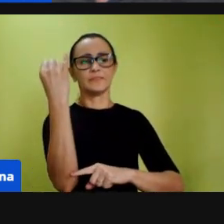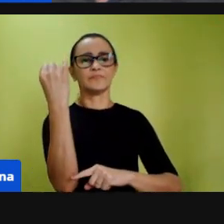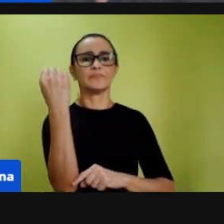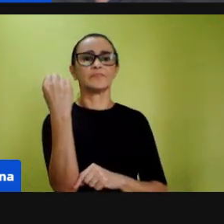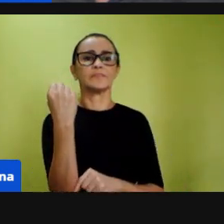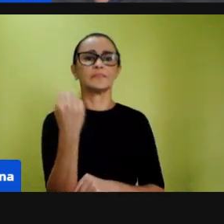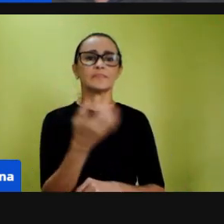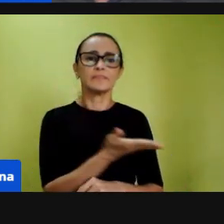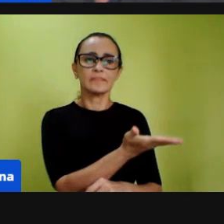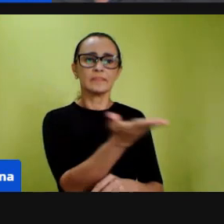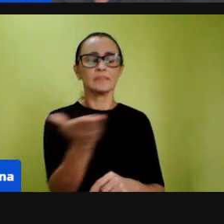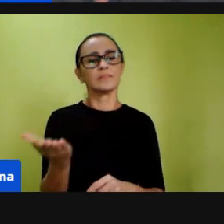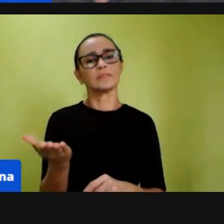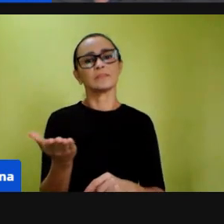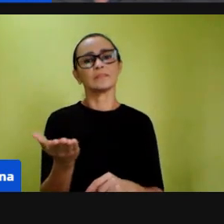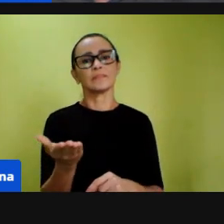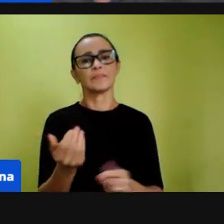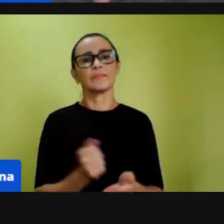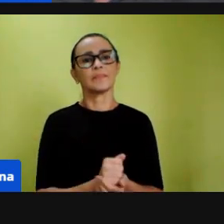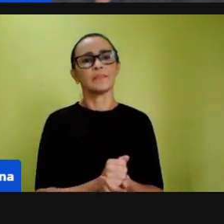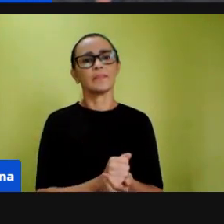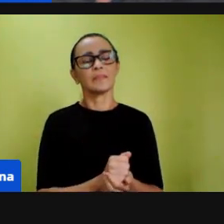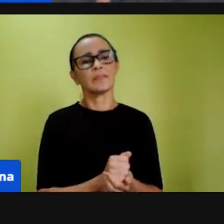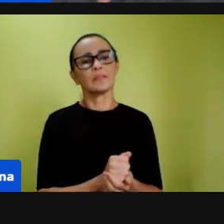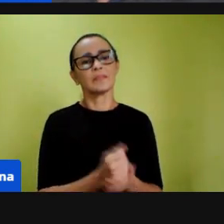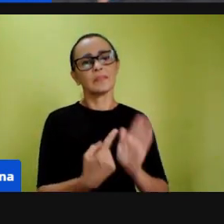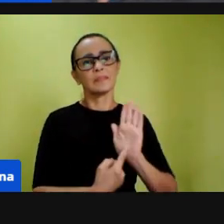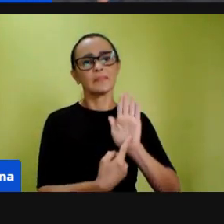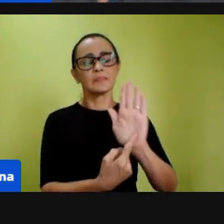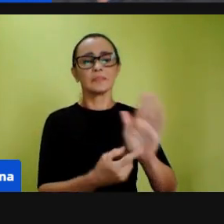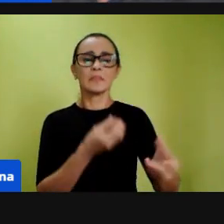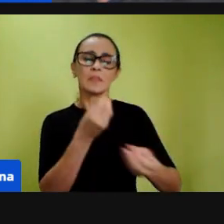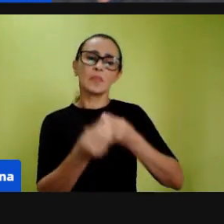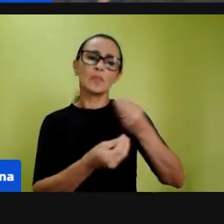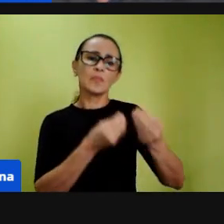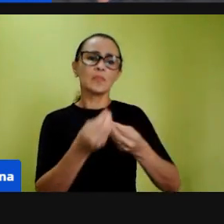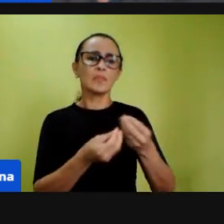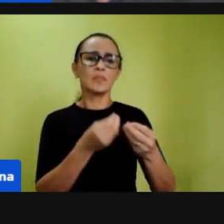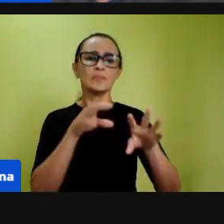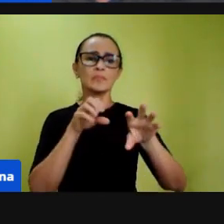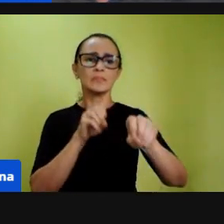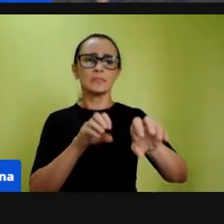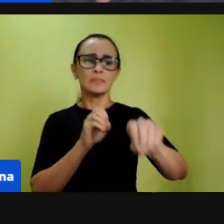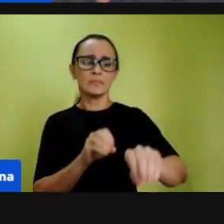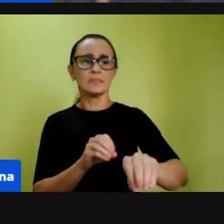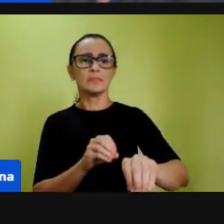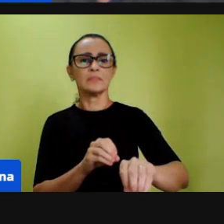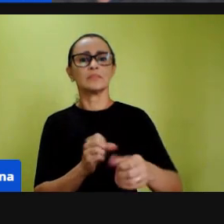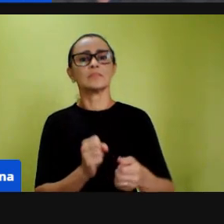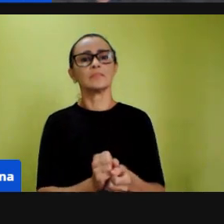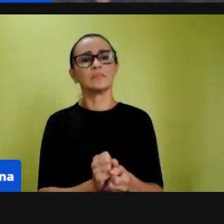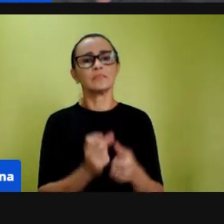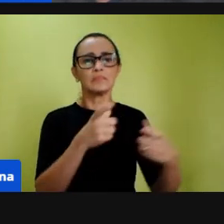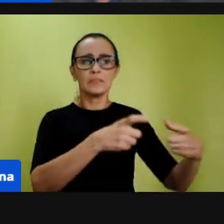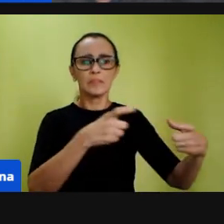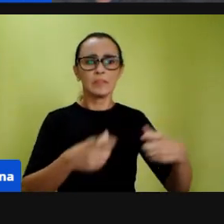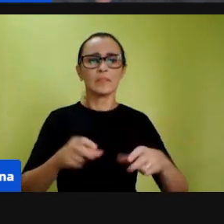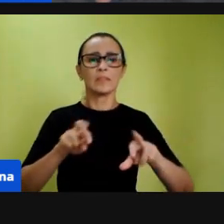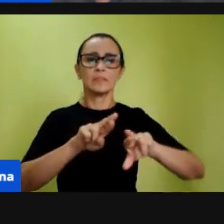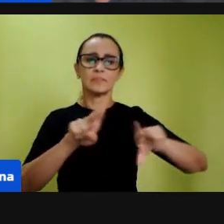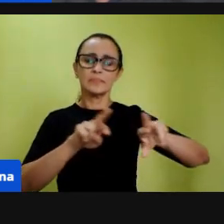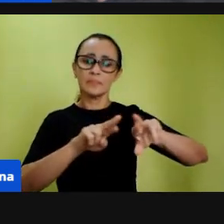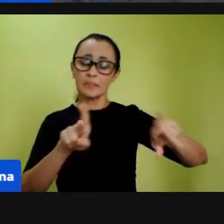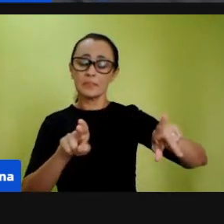Por apresentarem diferentes práticas de ensino localizadas em diferentes realidades que se mostram necessárias no momento.